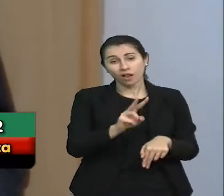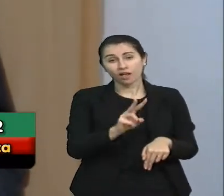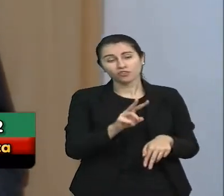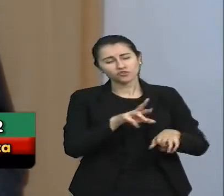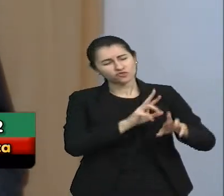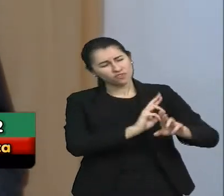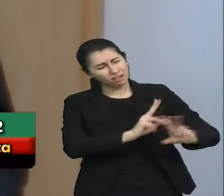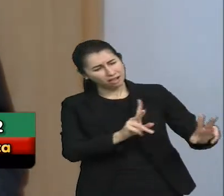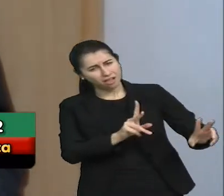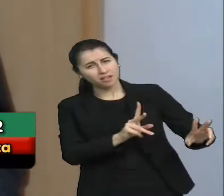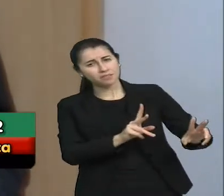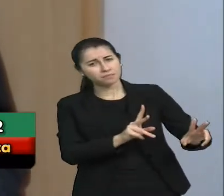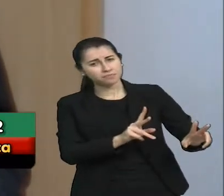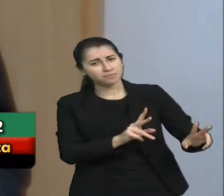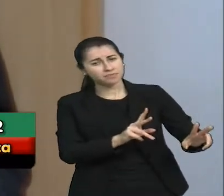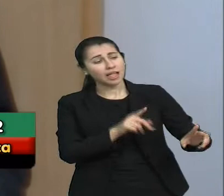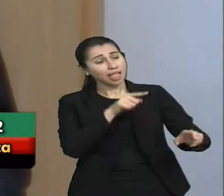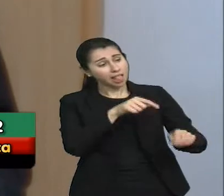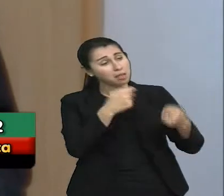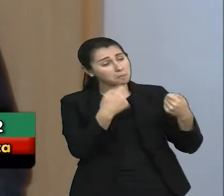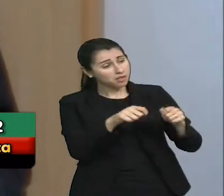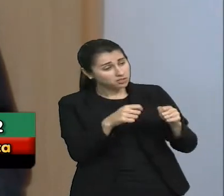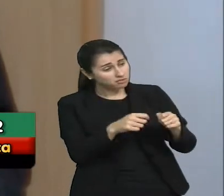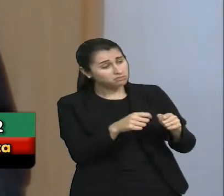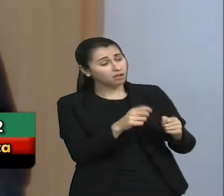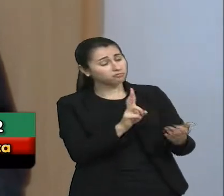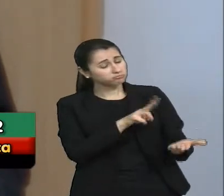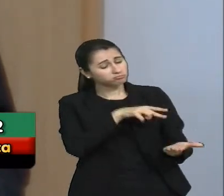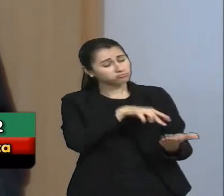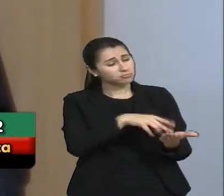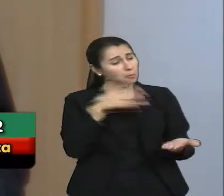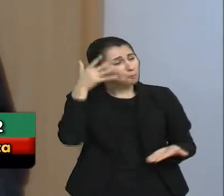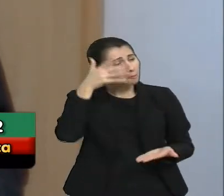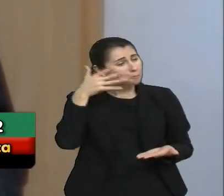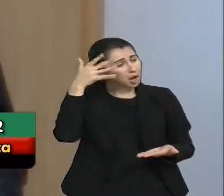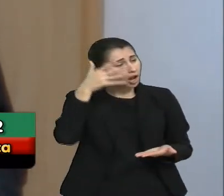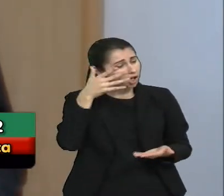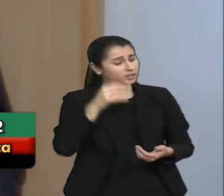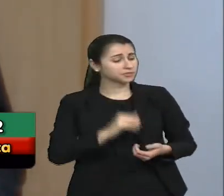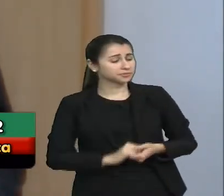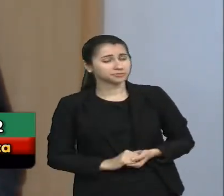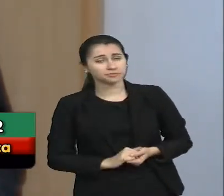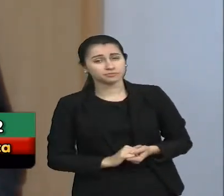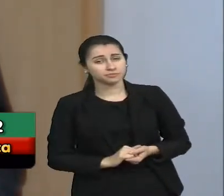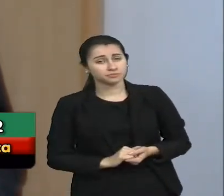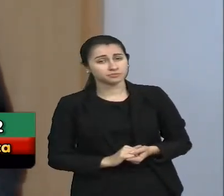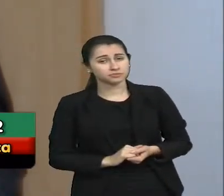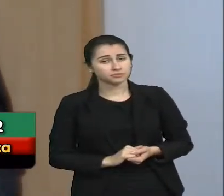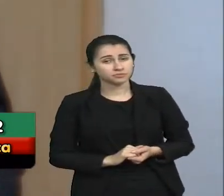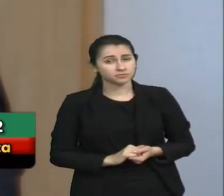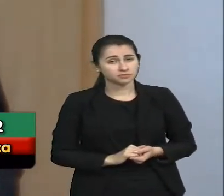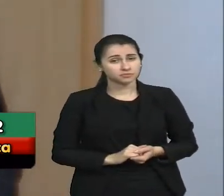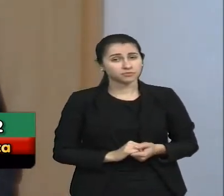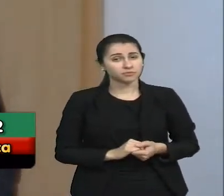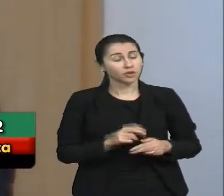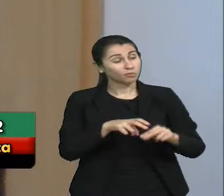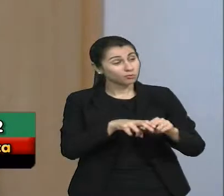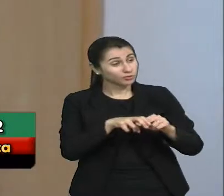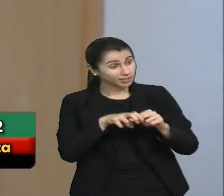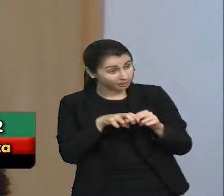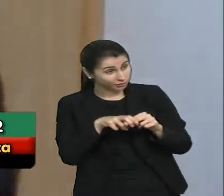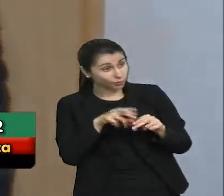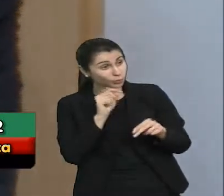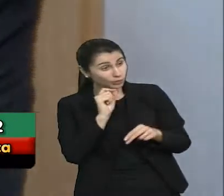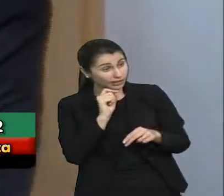ele precisa do seu espaço para se expressar, tanto quanto você. Por isso que a